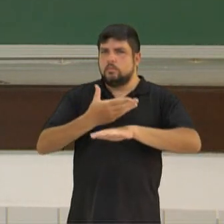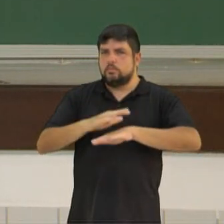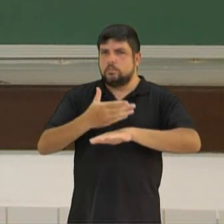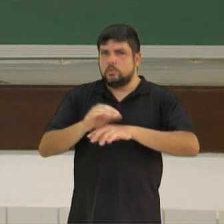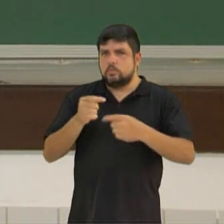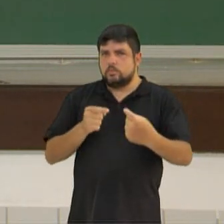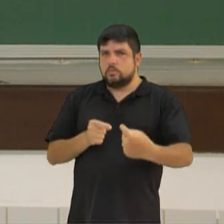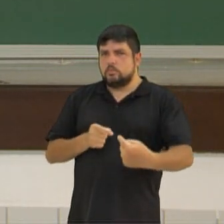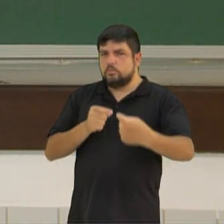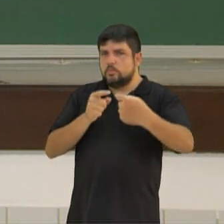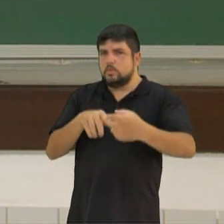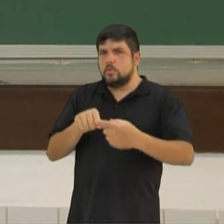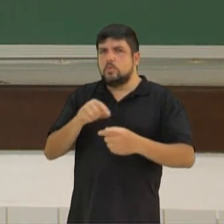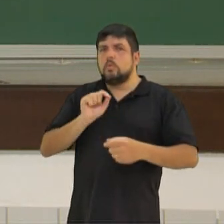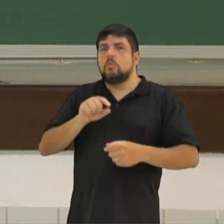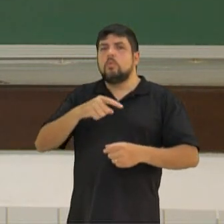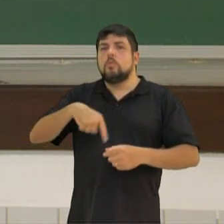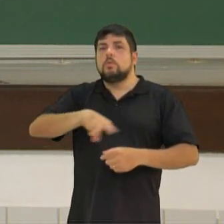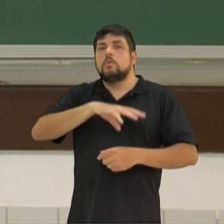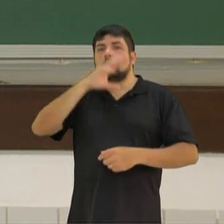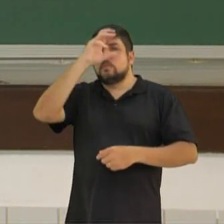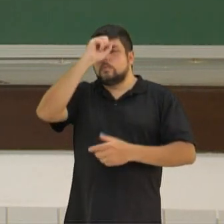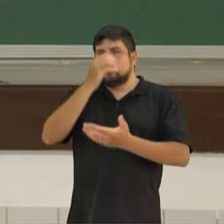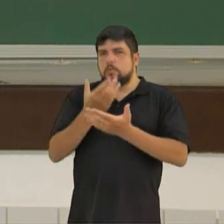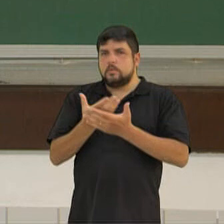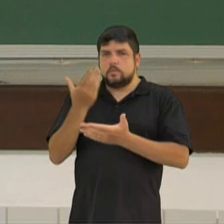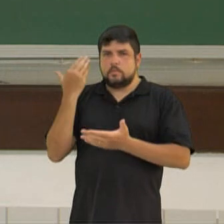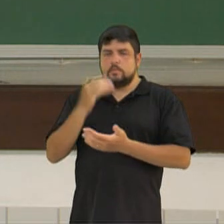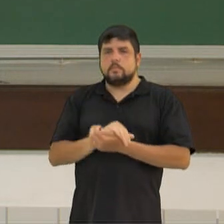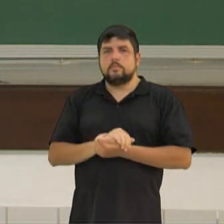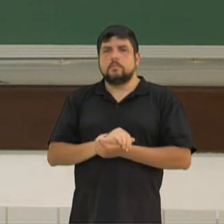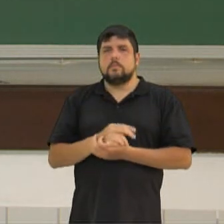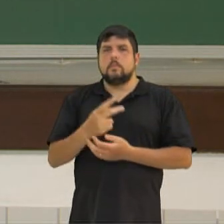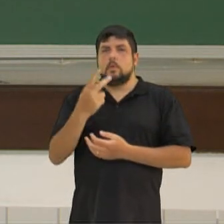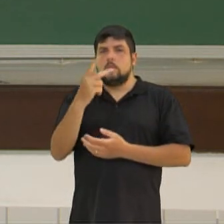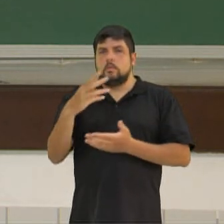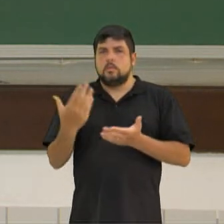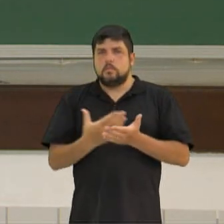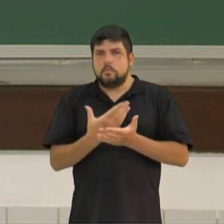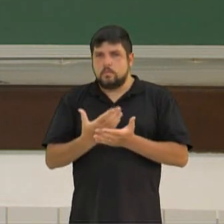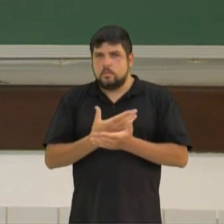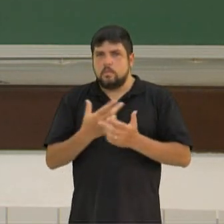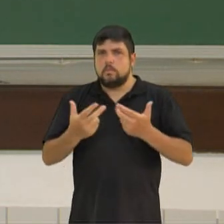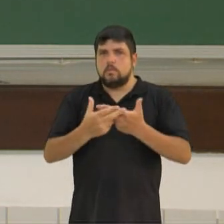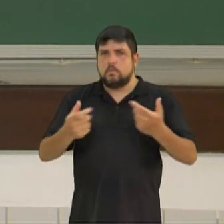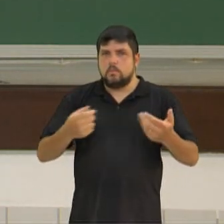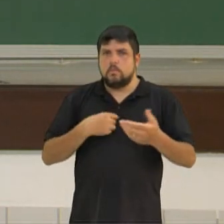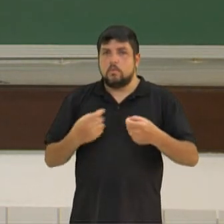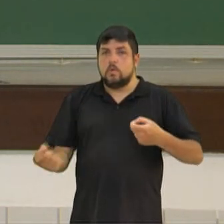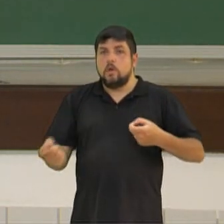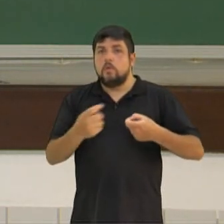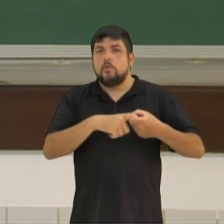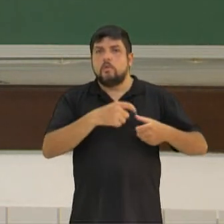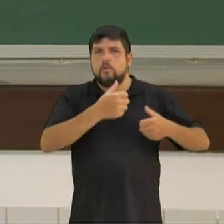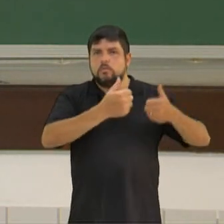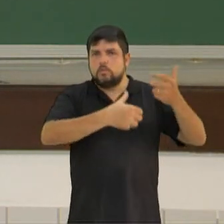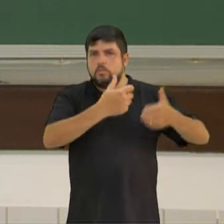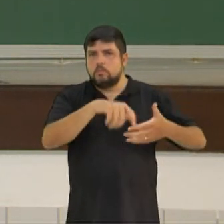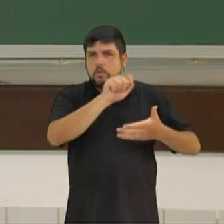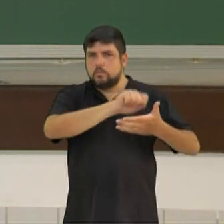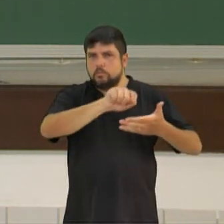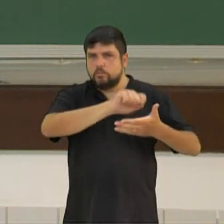aquilo que a gente já aprendeu na aula passada, né? Então abre aí o seu material, volta nas explicações,